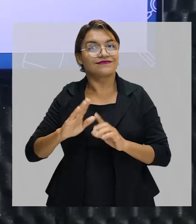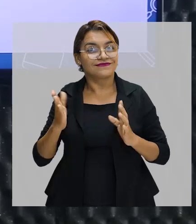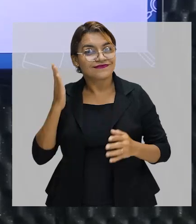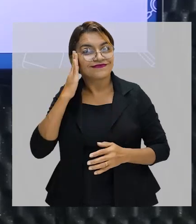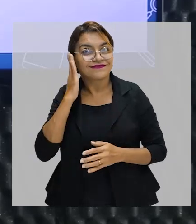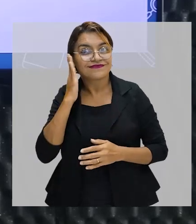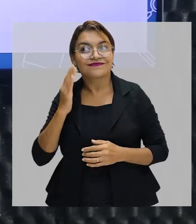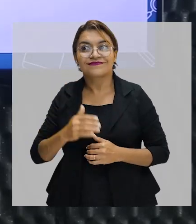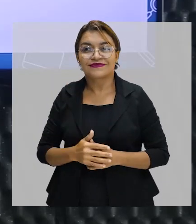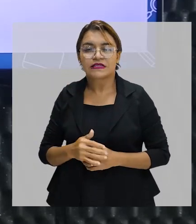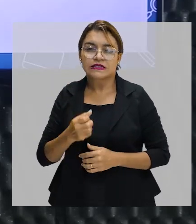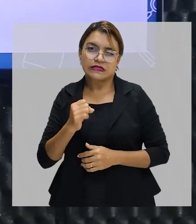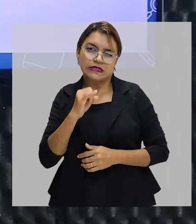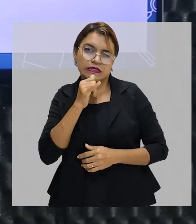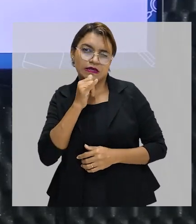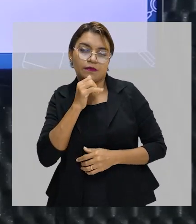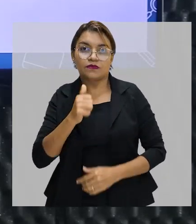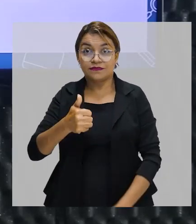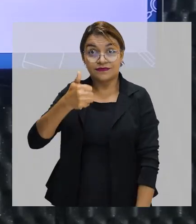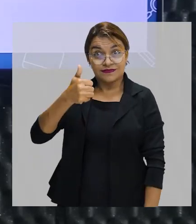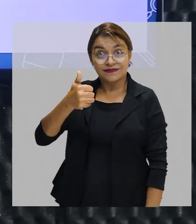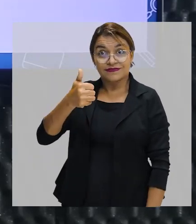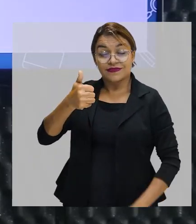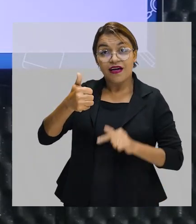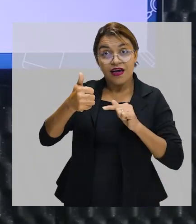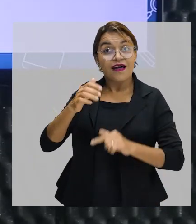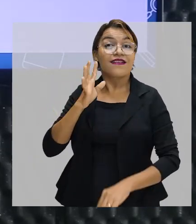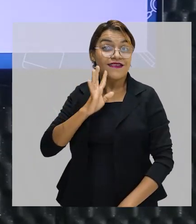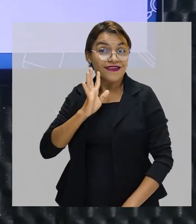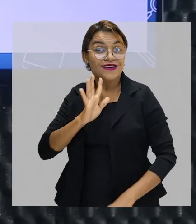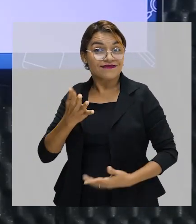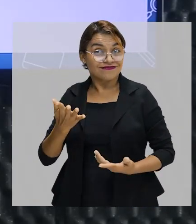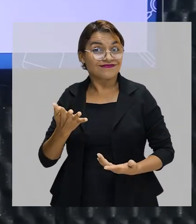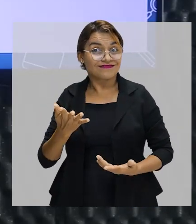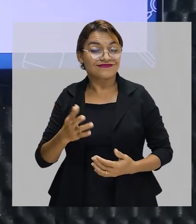Se eu dissesse, ó, tá tudo legal.